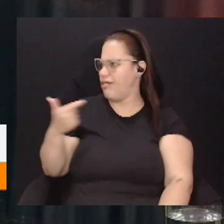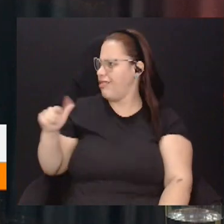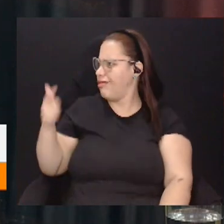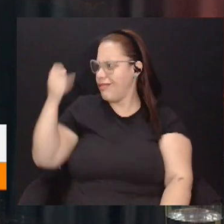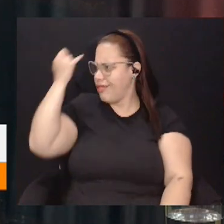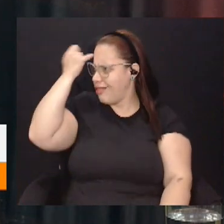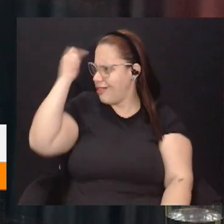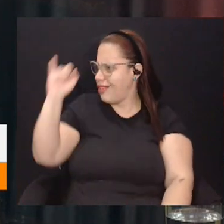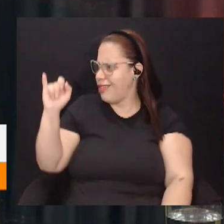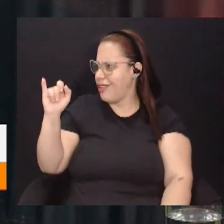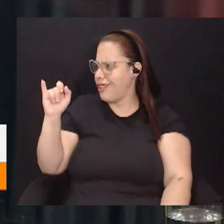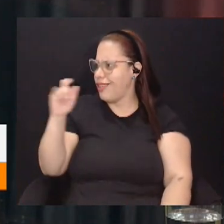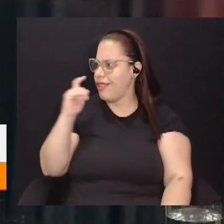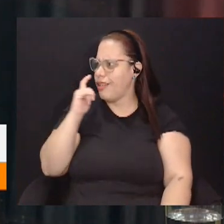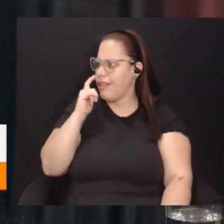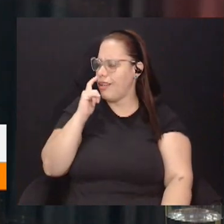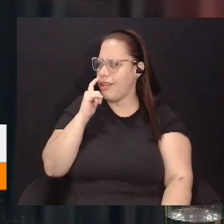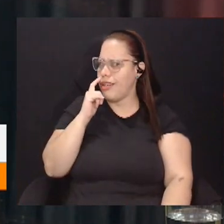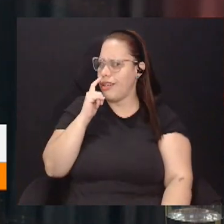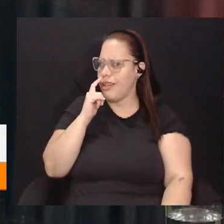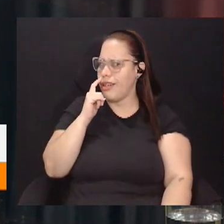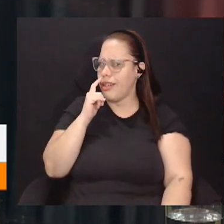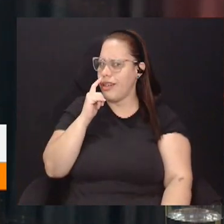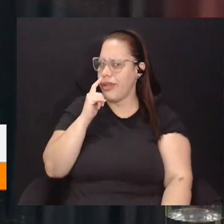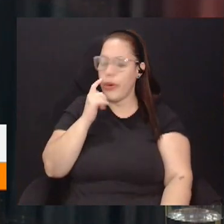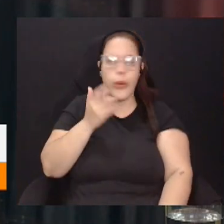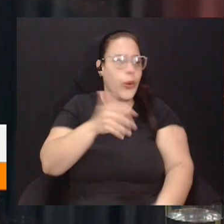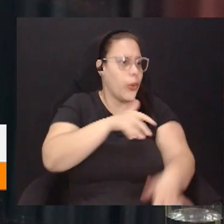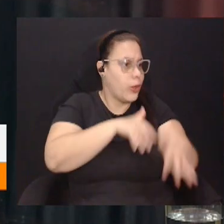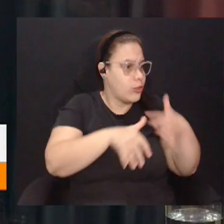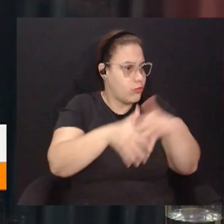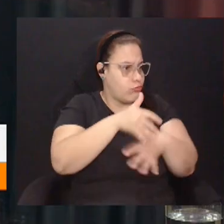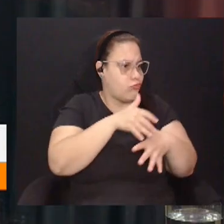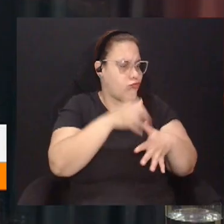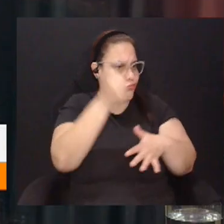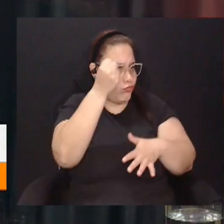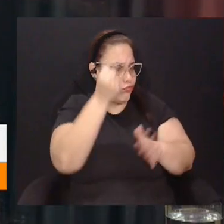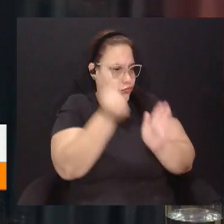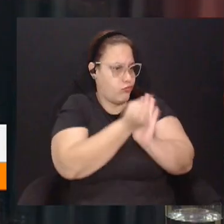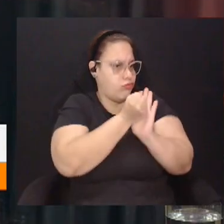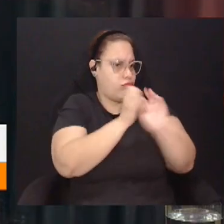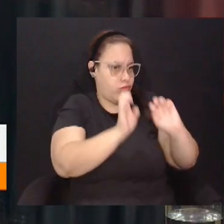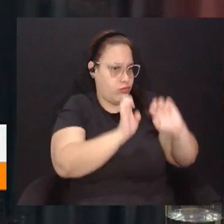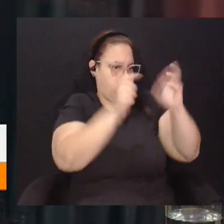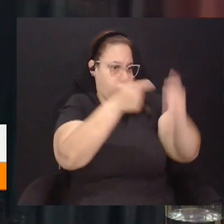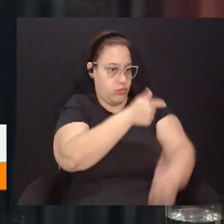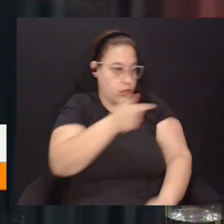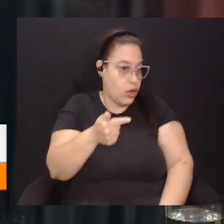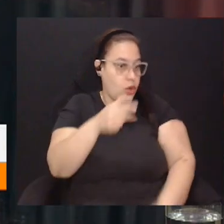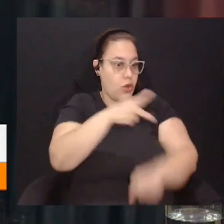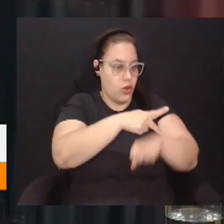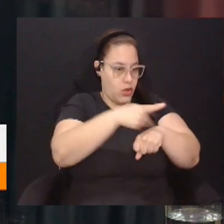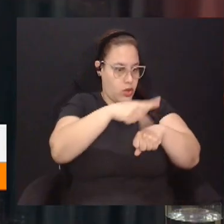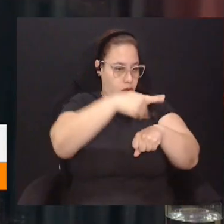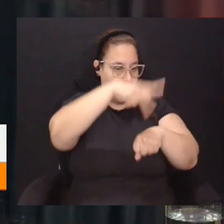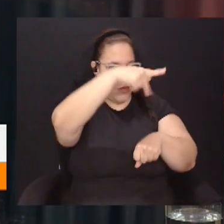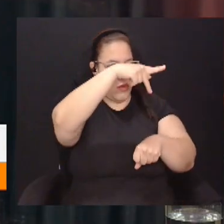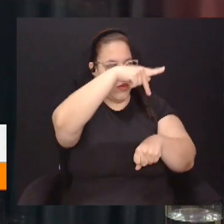Muita gente, participa dos ritos, né, da semana da Sim. Páscoa, do